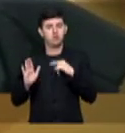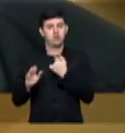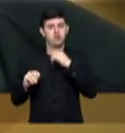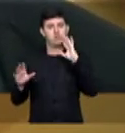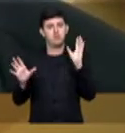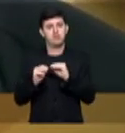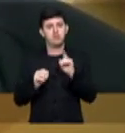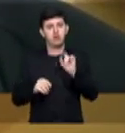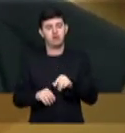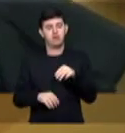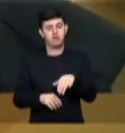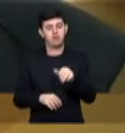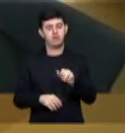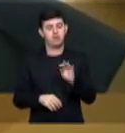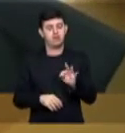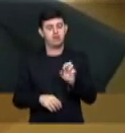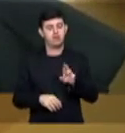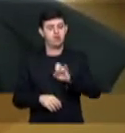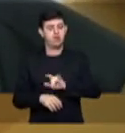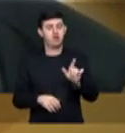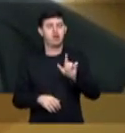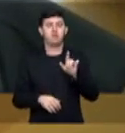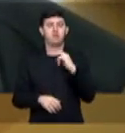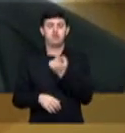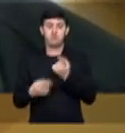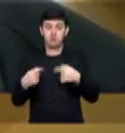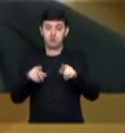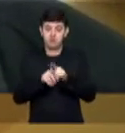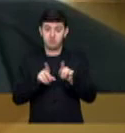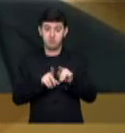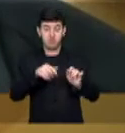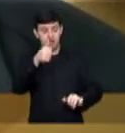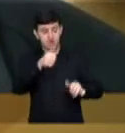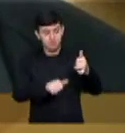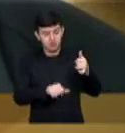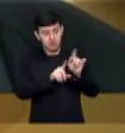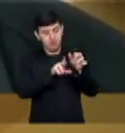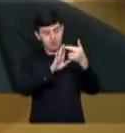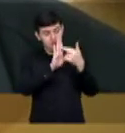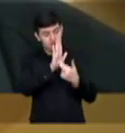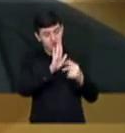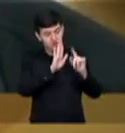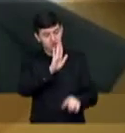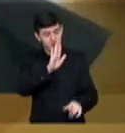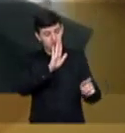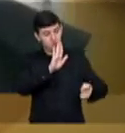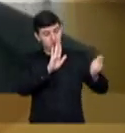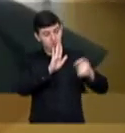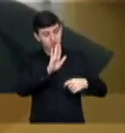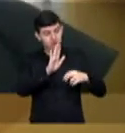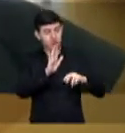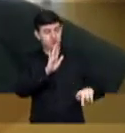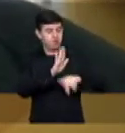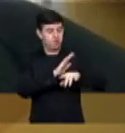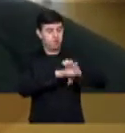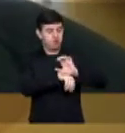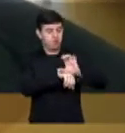é necessário que se leiam as competências, as regras formais da